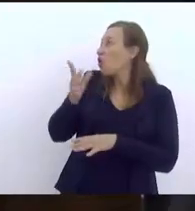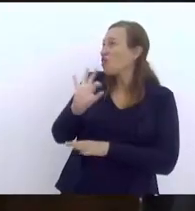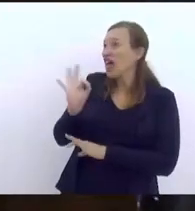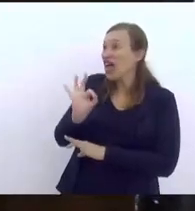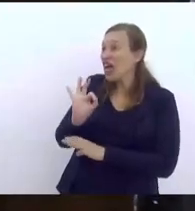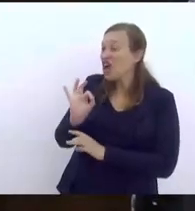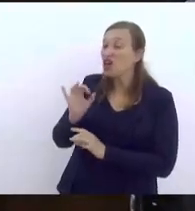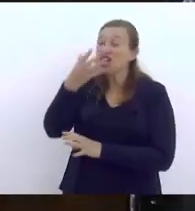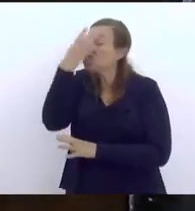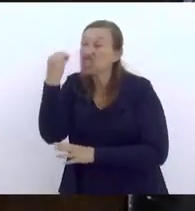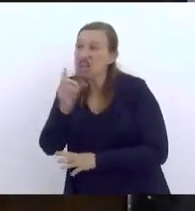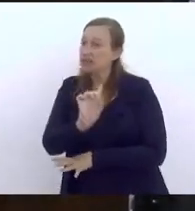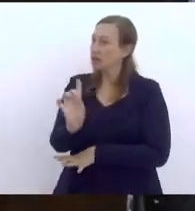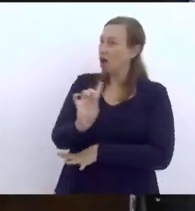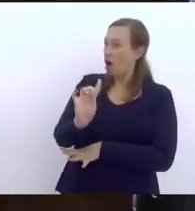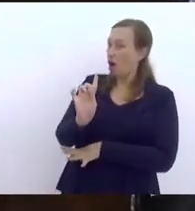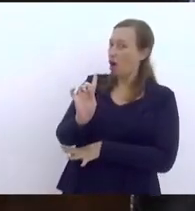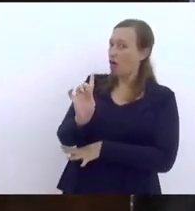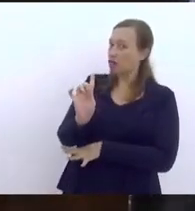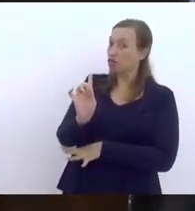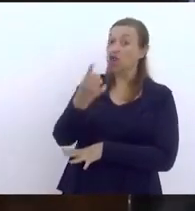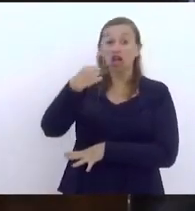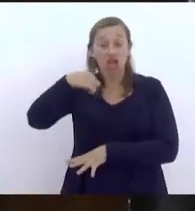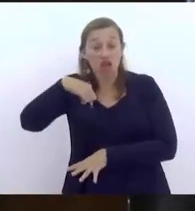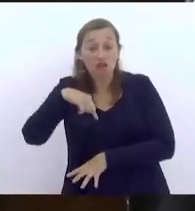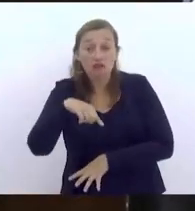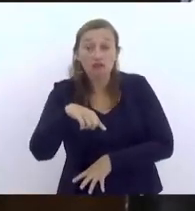isso de lado, não, não. Ele foi